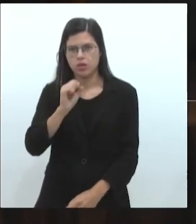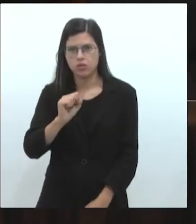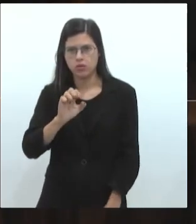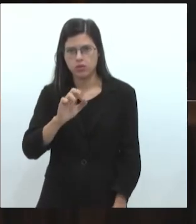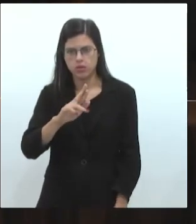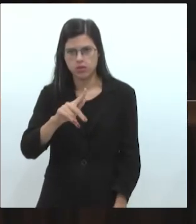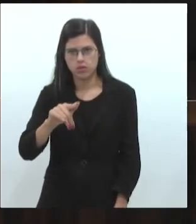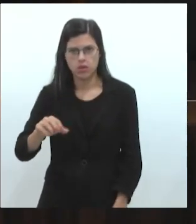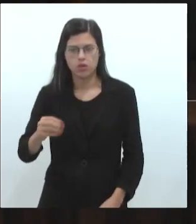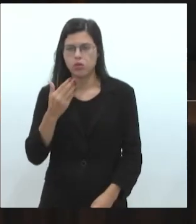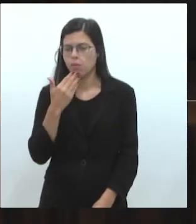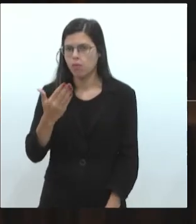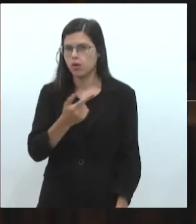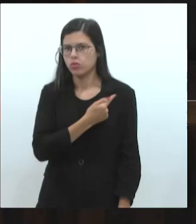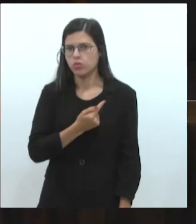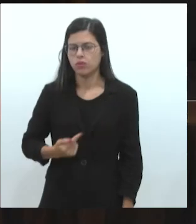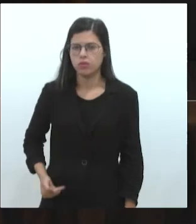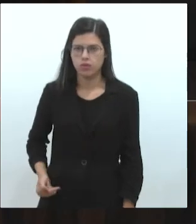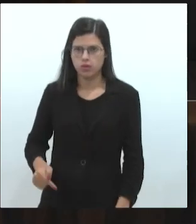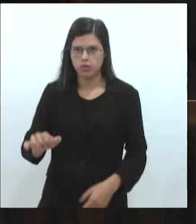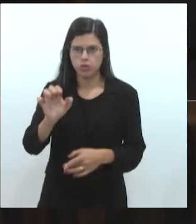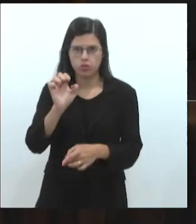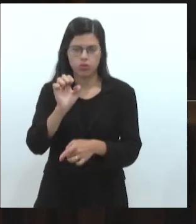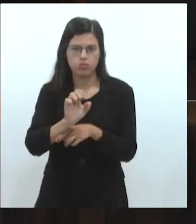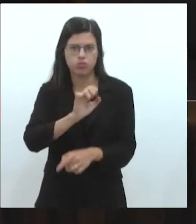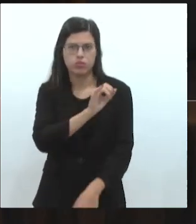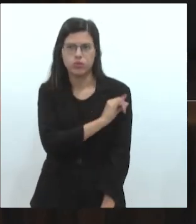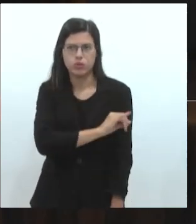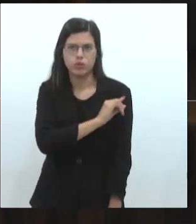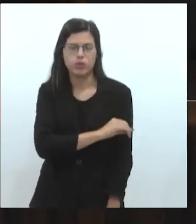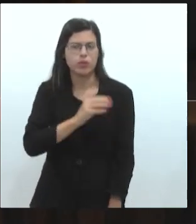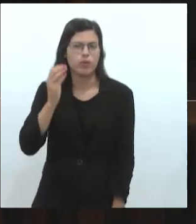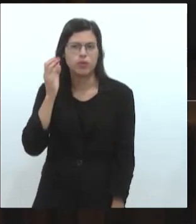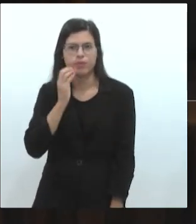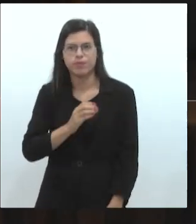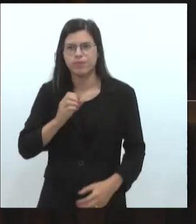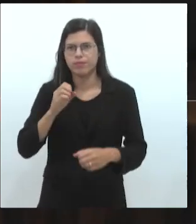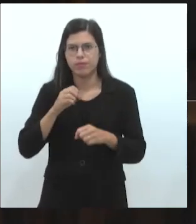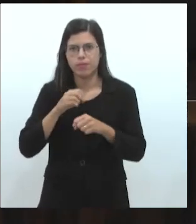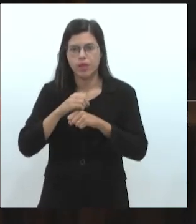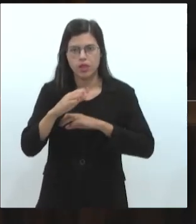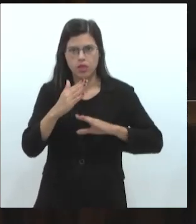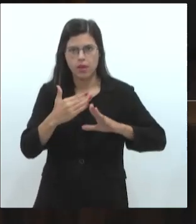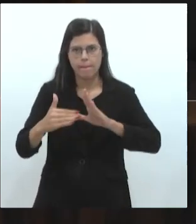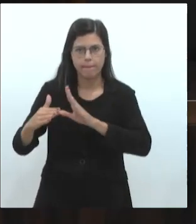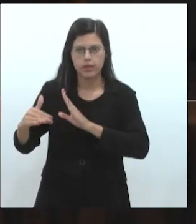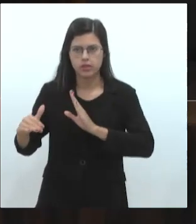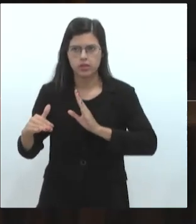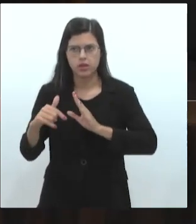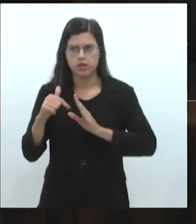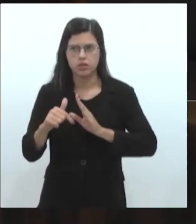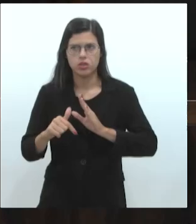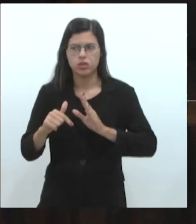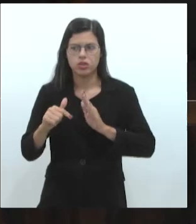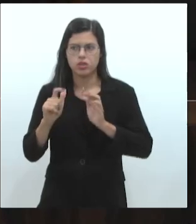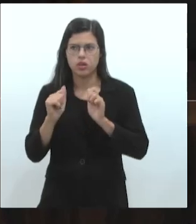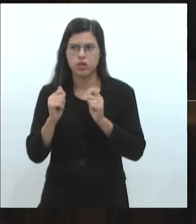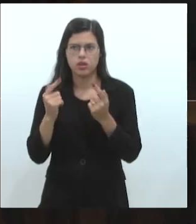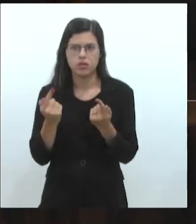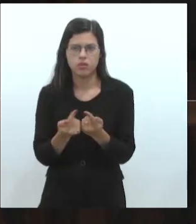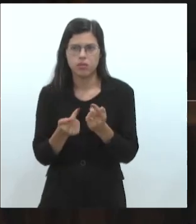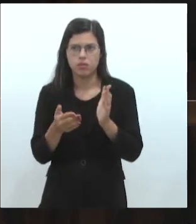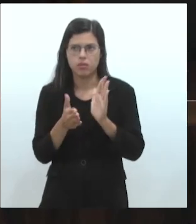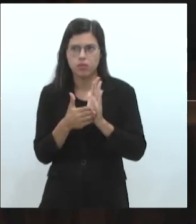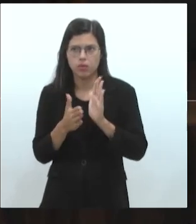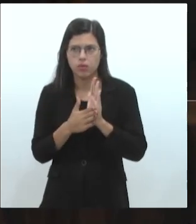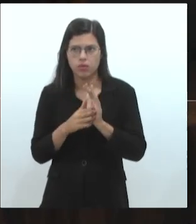ao excelentíssimo senhor governador do Estado do Rio de Janeiro, Cláudio Castro, envio de mensagens à Assembleia Legislativa, propondo a